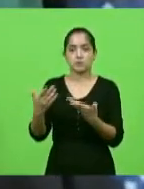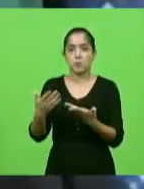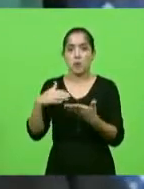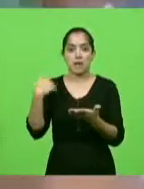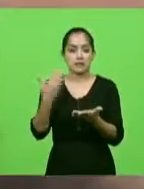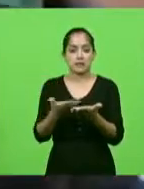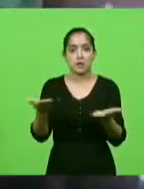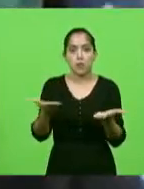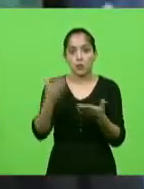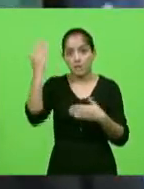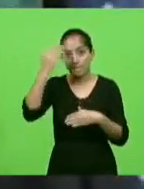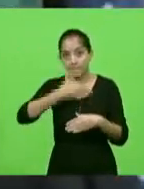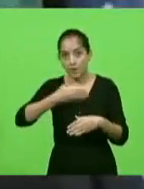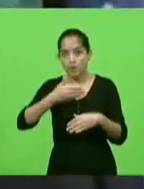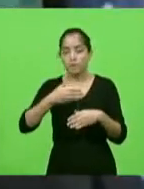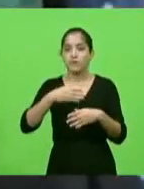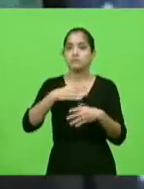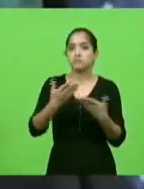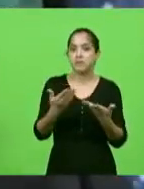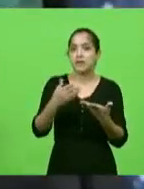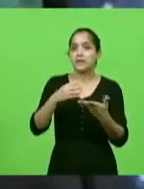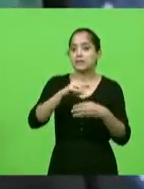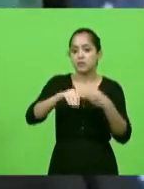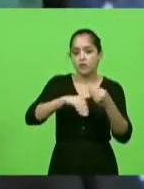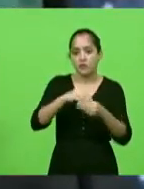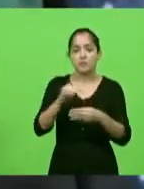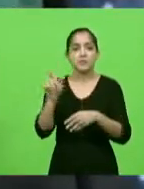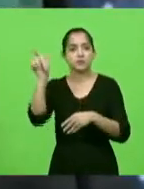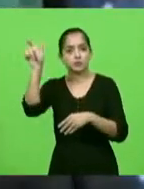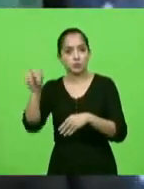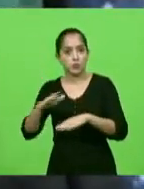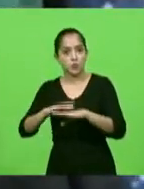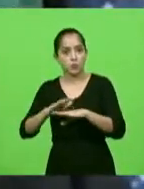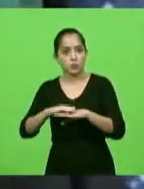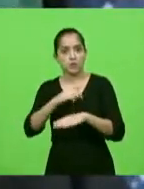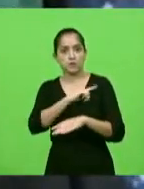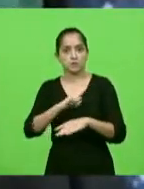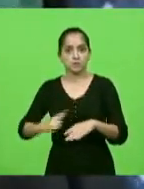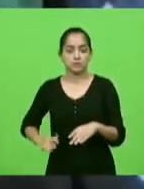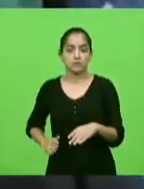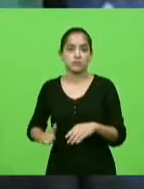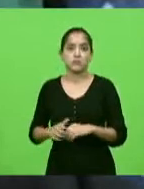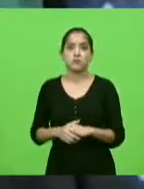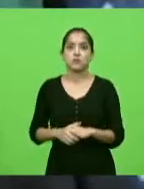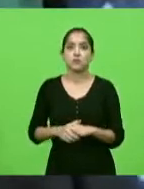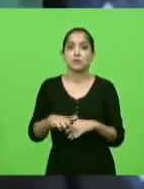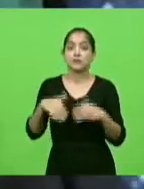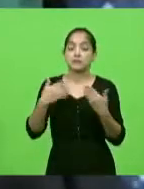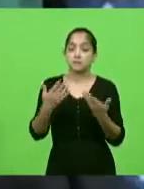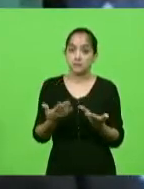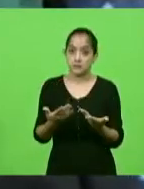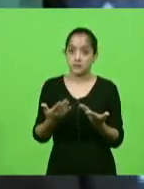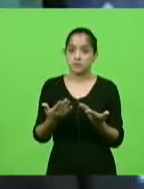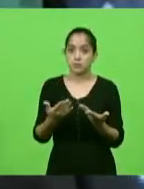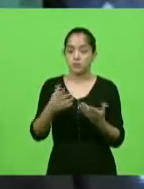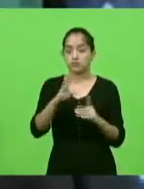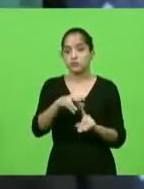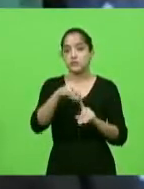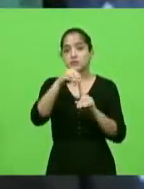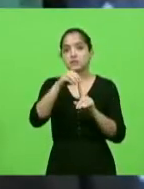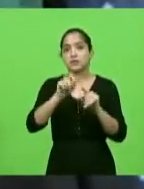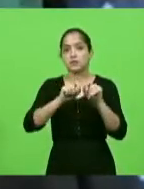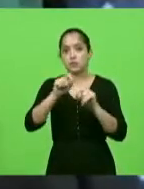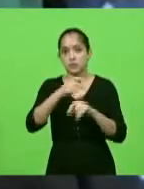presente momento, provas de envolvimento de Carlos Moisés da Silva na referida aquisição. Neste ponto, destaca-se